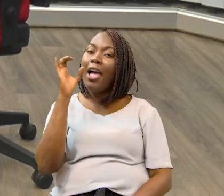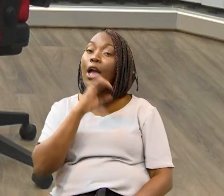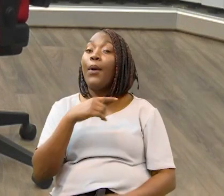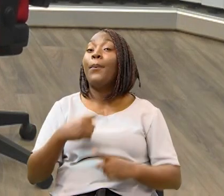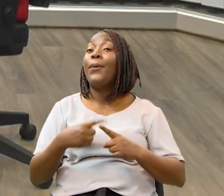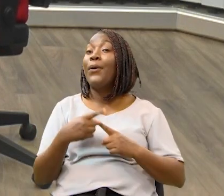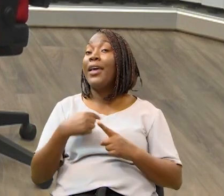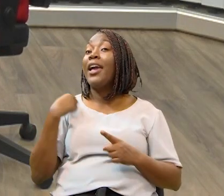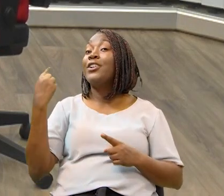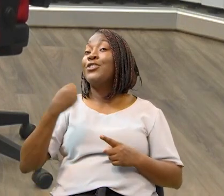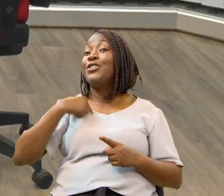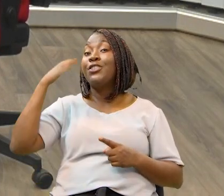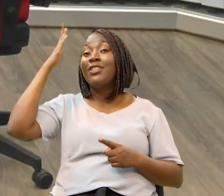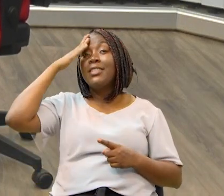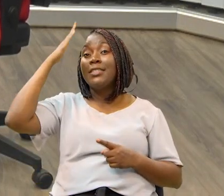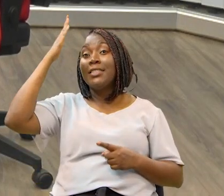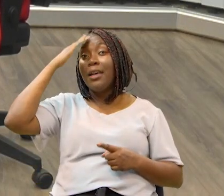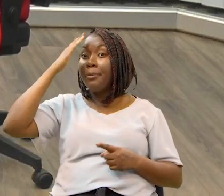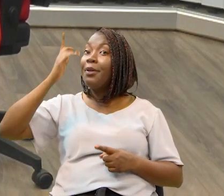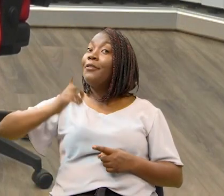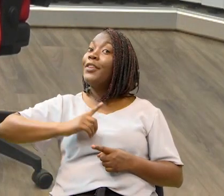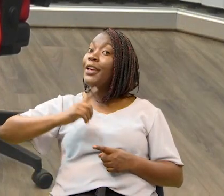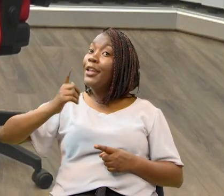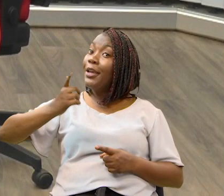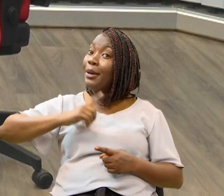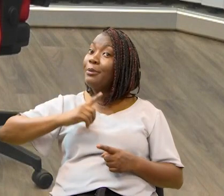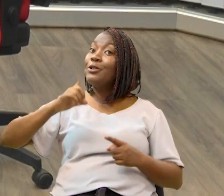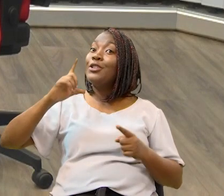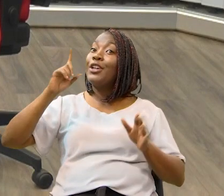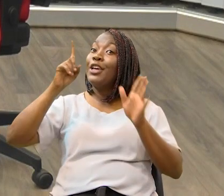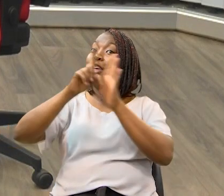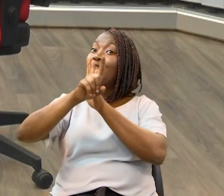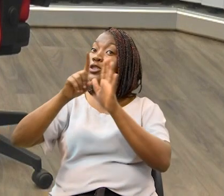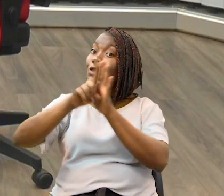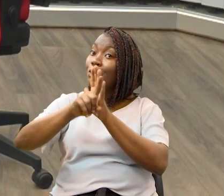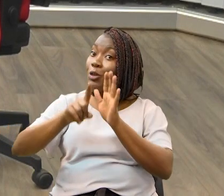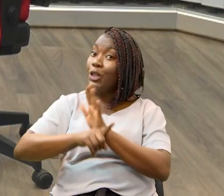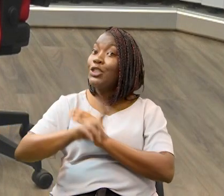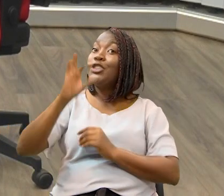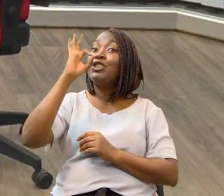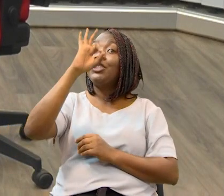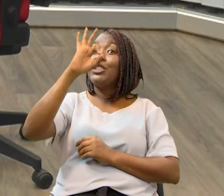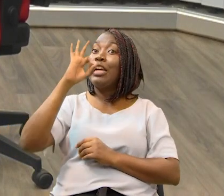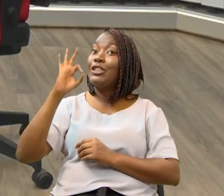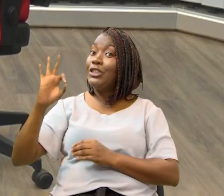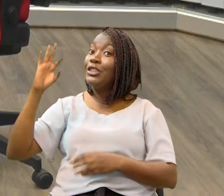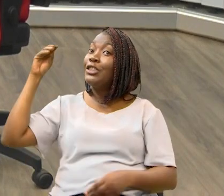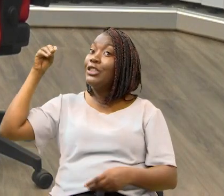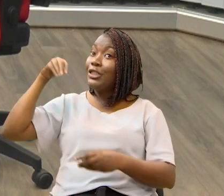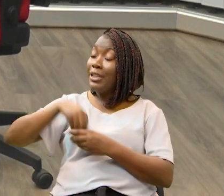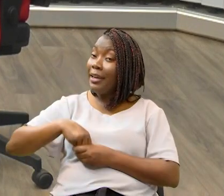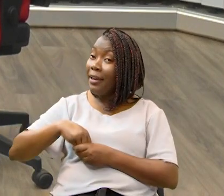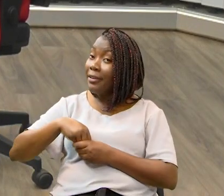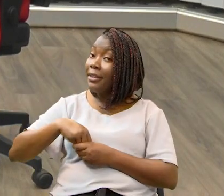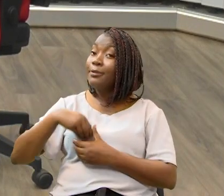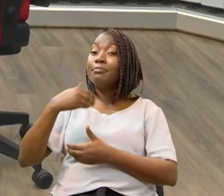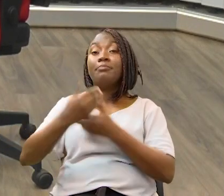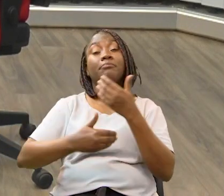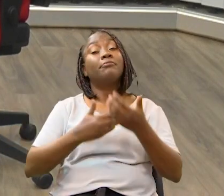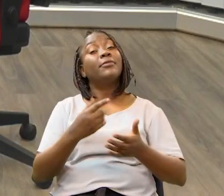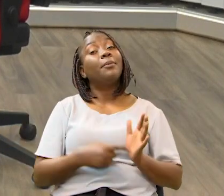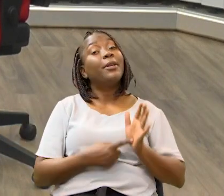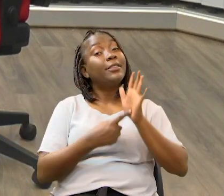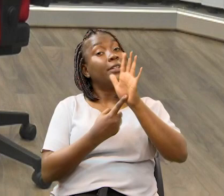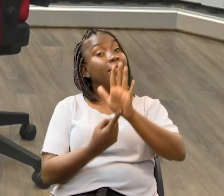Até porque a gente sabe que teremos aí questões de estatísticas internas que